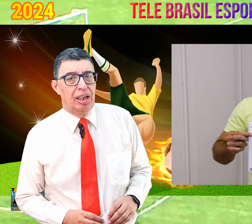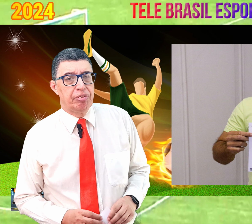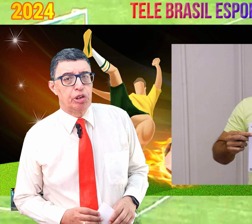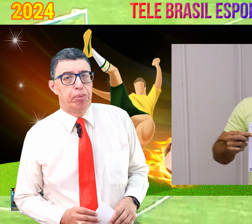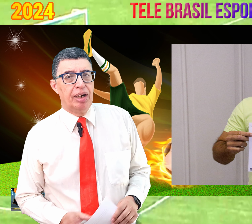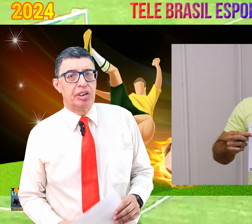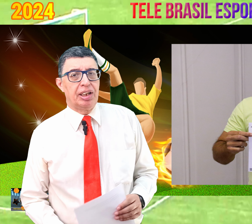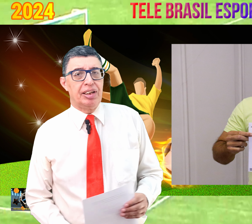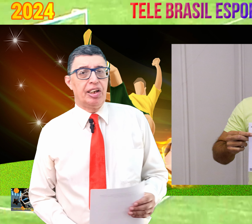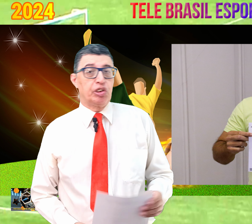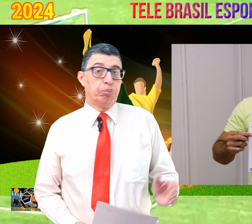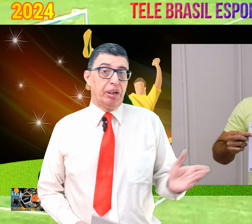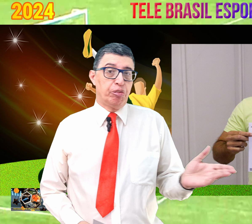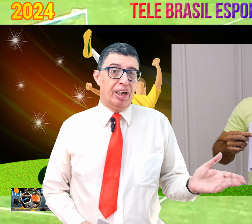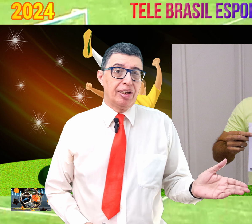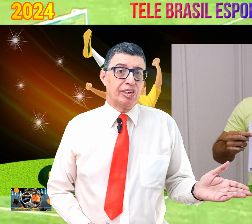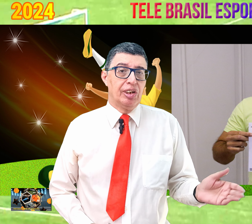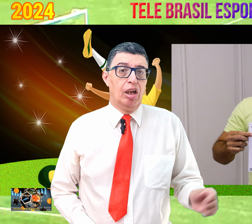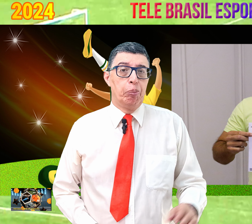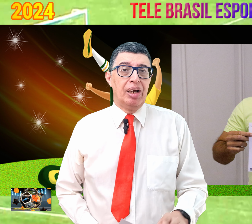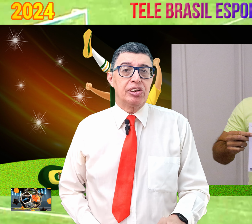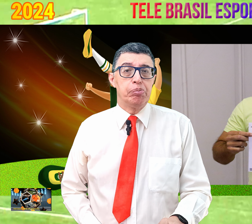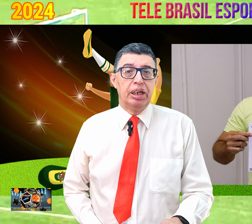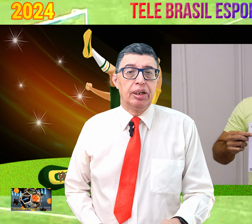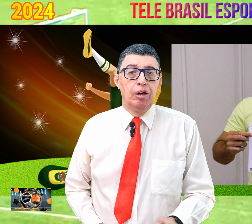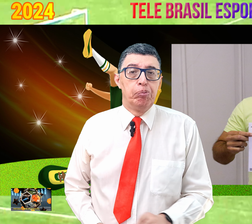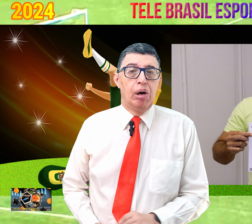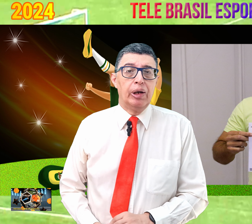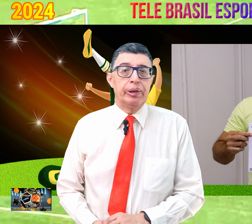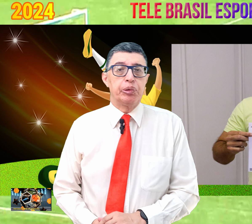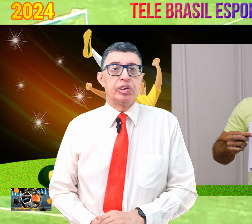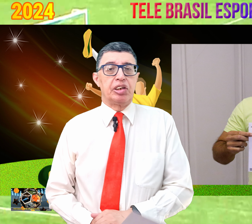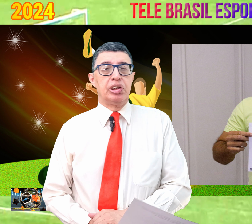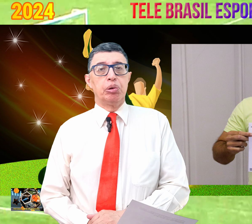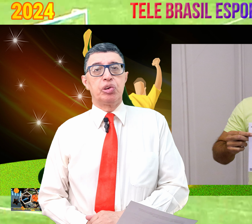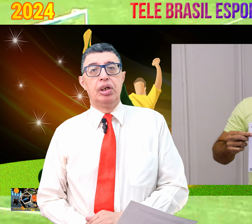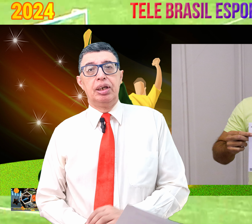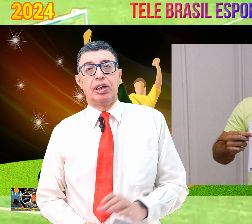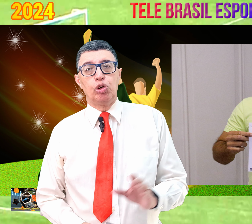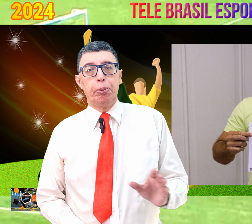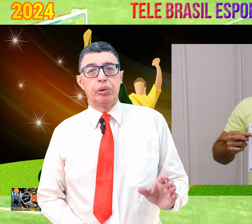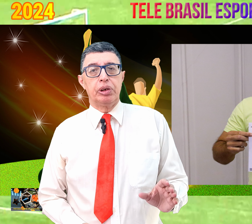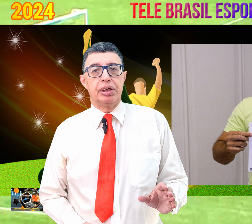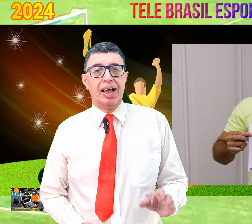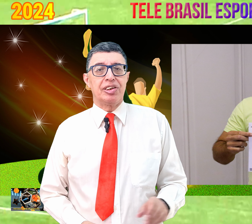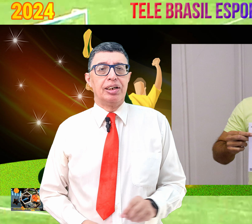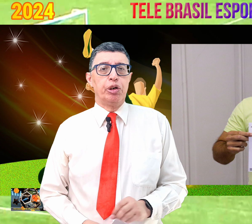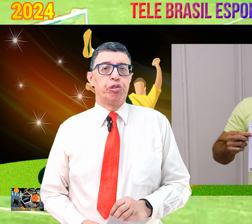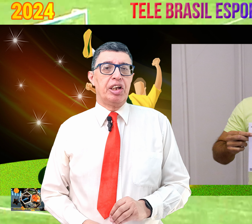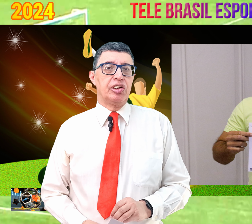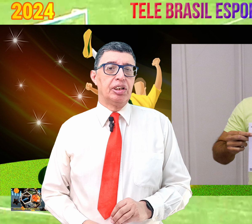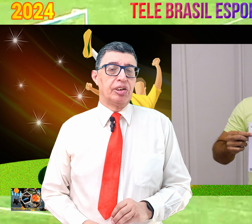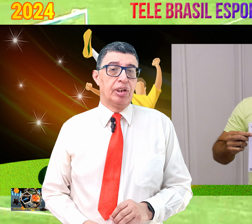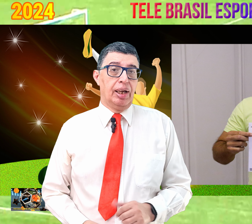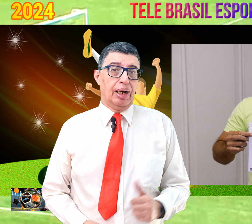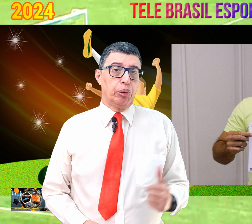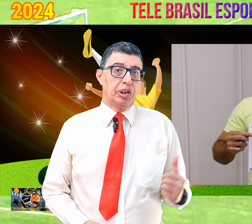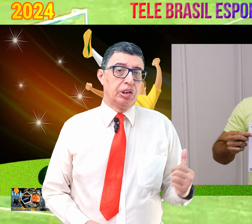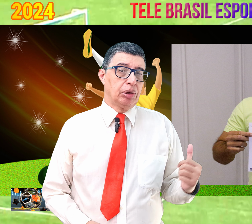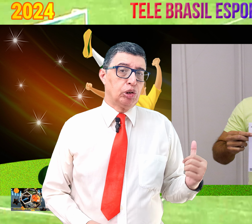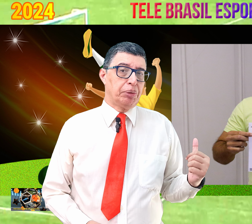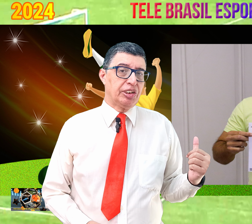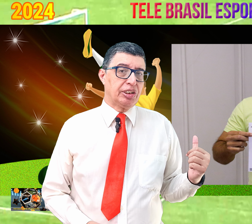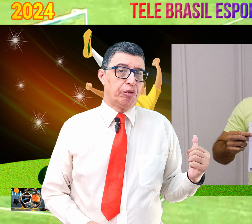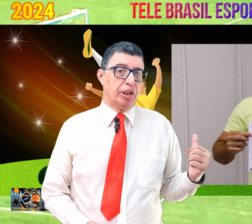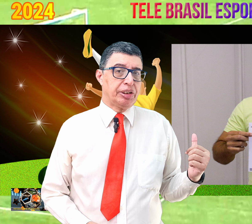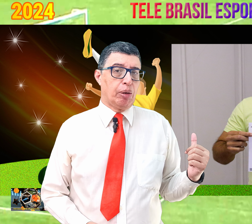não só leva esportes às áreas periféricas, mas também moldam os destinos e as oportunidades ali oferecidas.